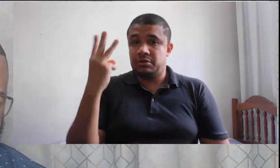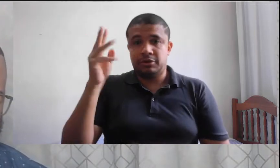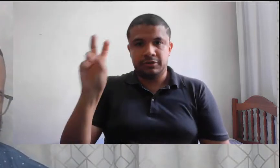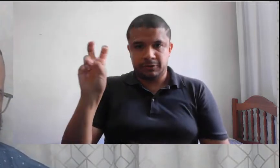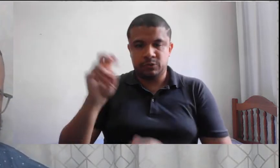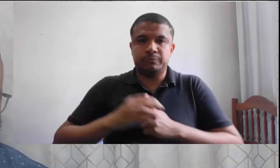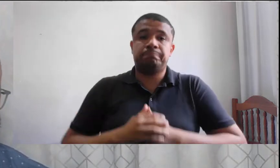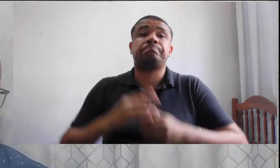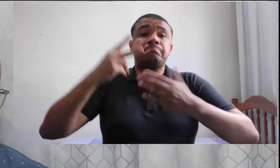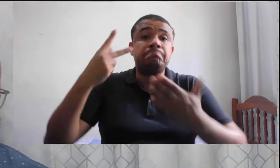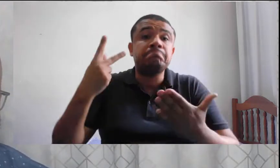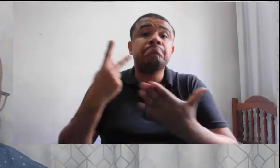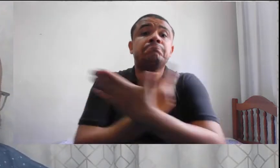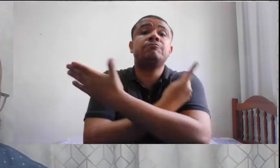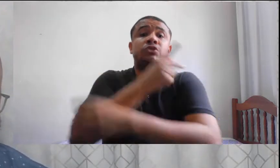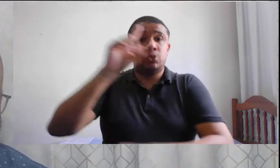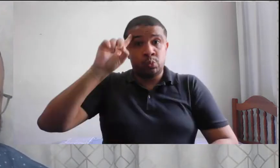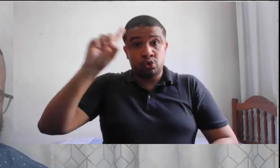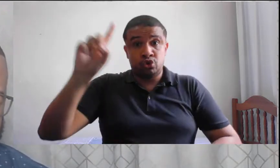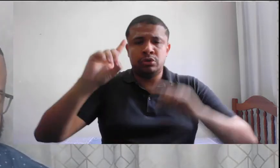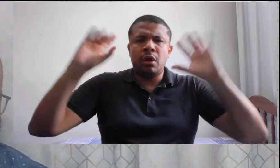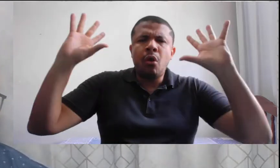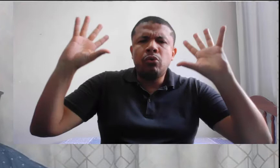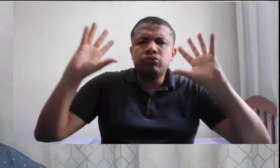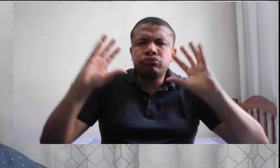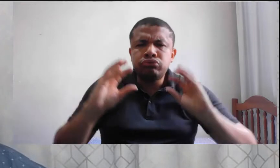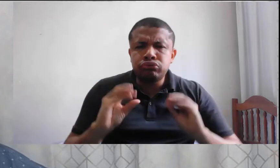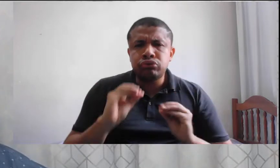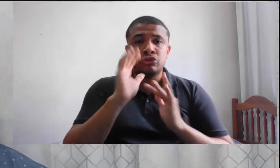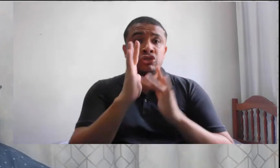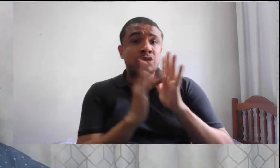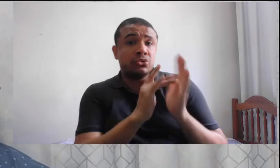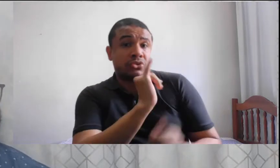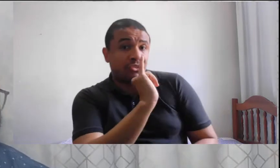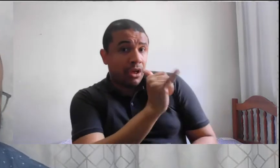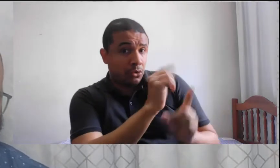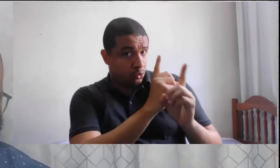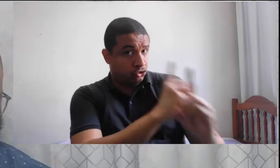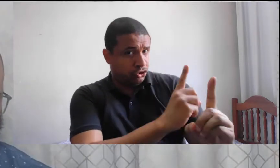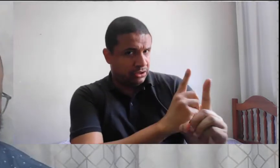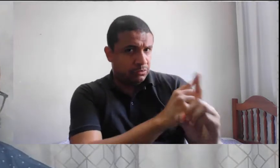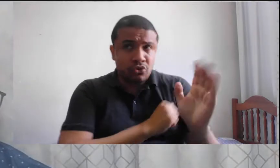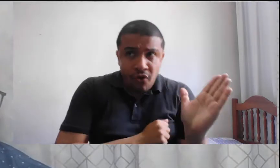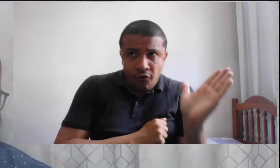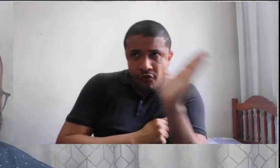assim: Naquele dia, ao anoitecer, disse Jesus a seus discípulos: Vamos para o outro lado?